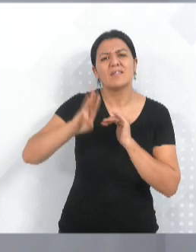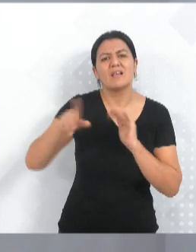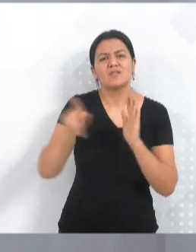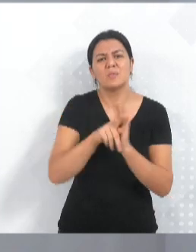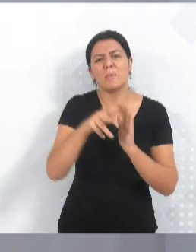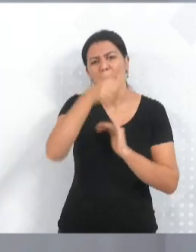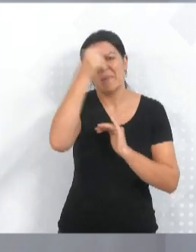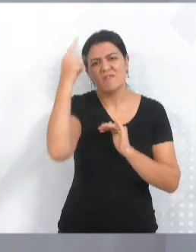obrigado senhor presidente